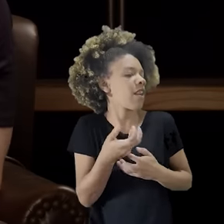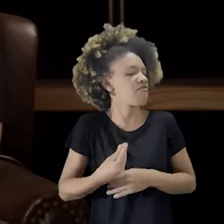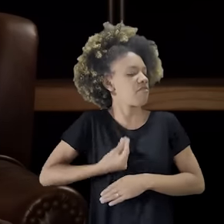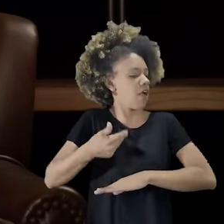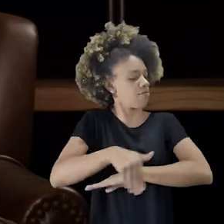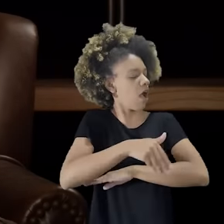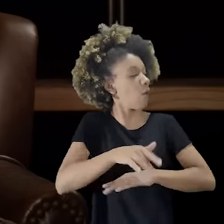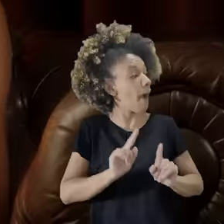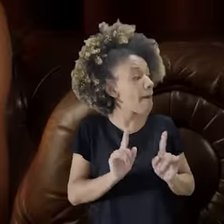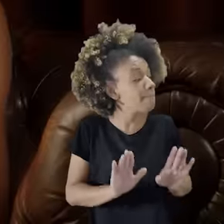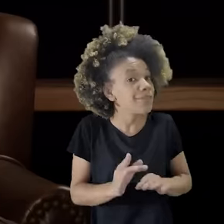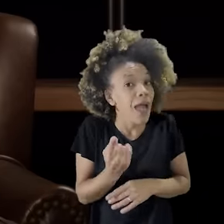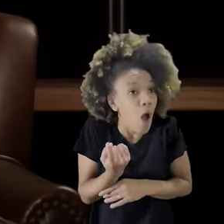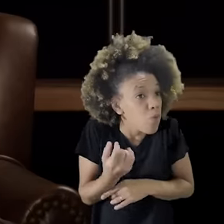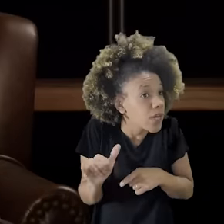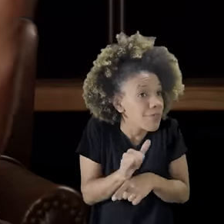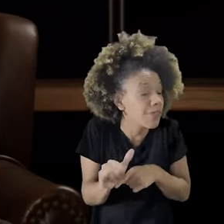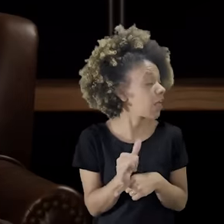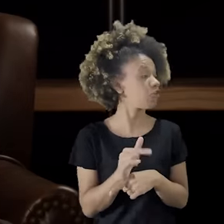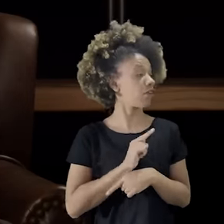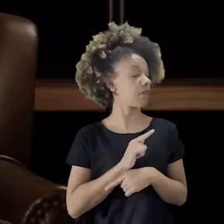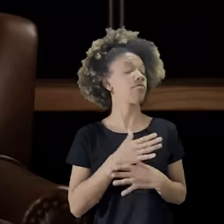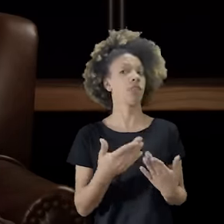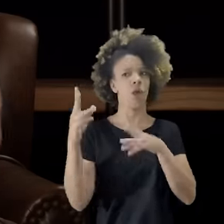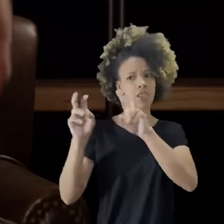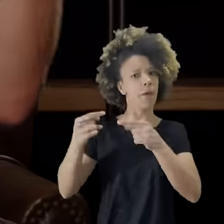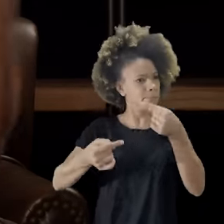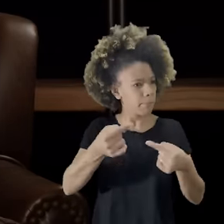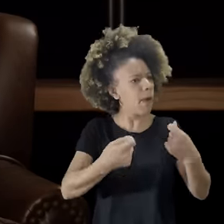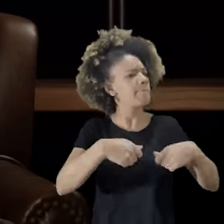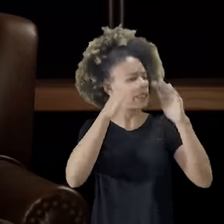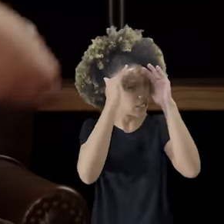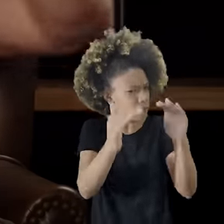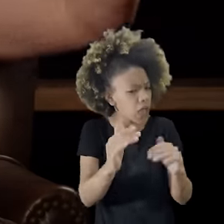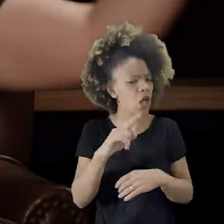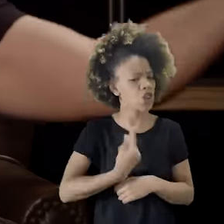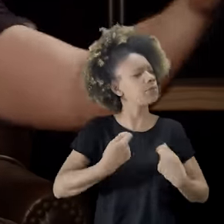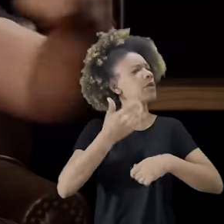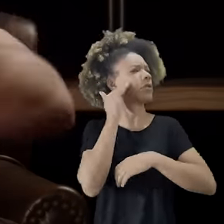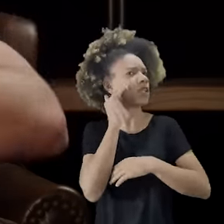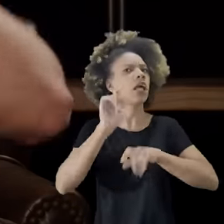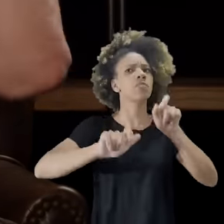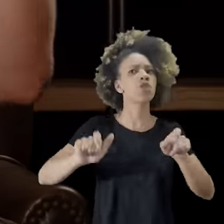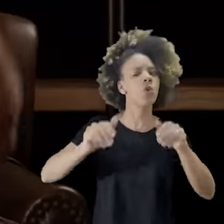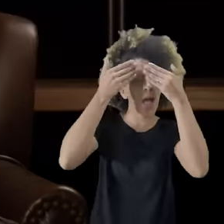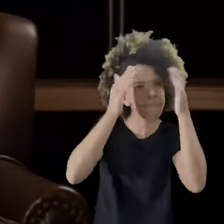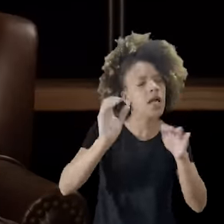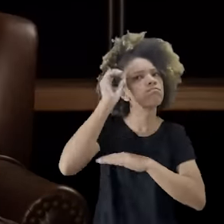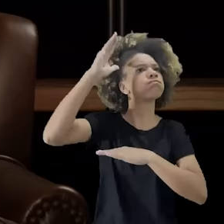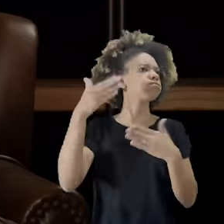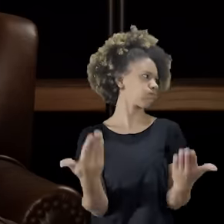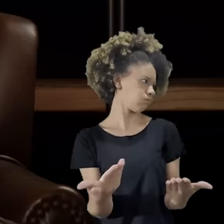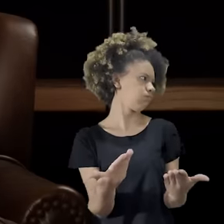nesse submundo mas acaba sendo a única alternativa por isso que esse sistema é batido fala cara tem que respeitar a gente tem que entender as pessoas têm que amadurecer